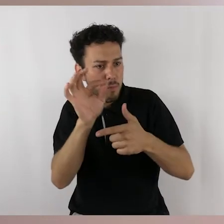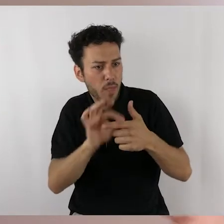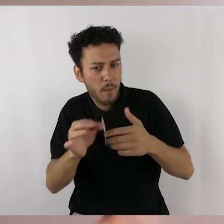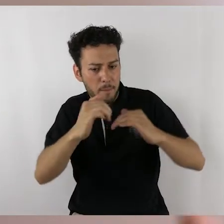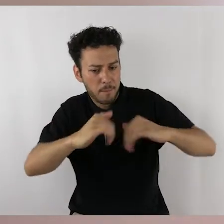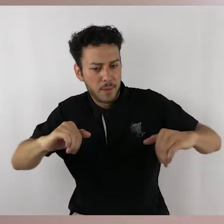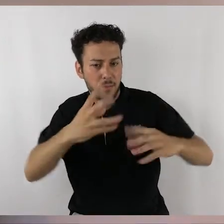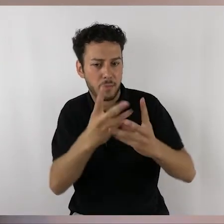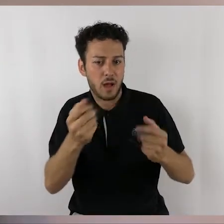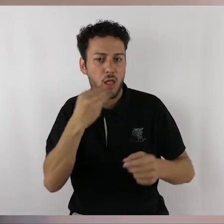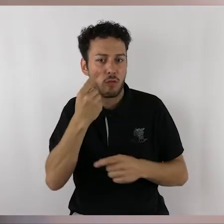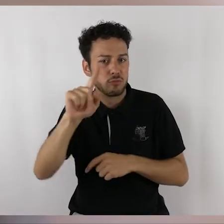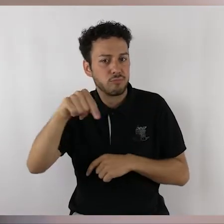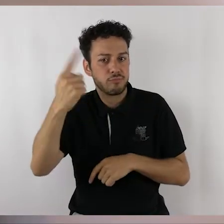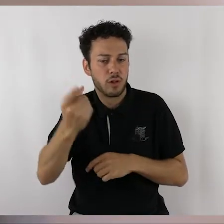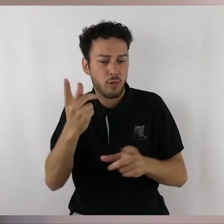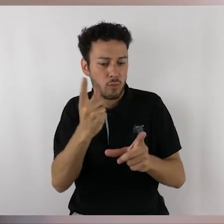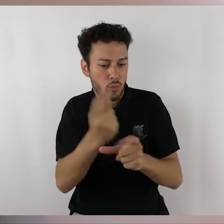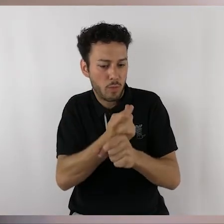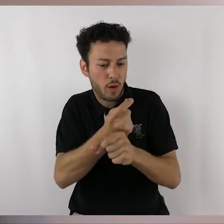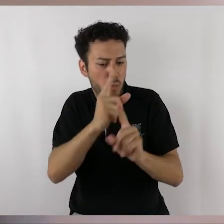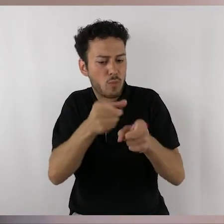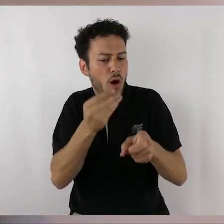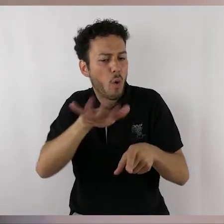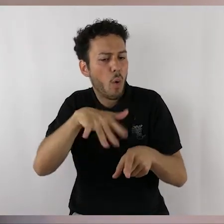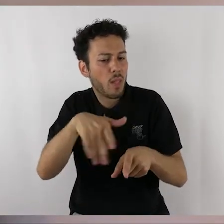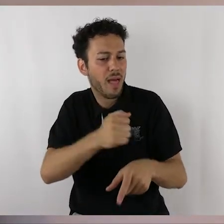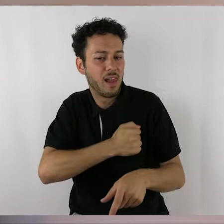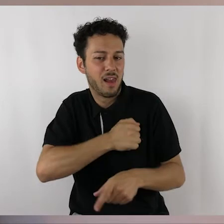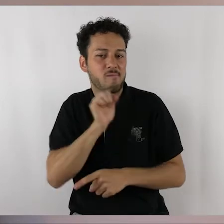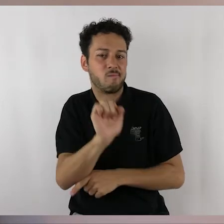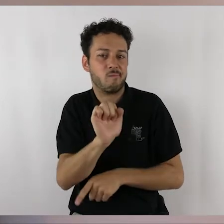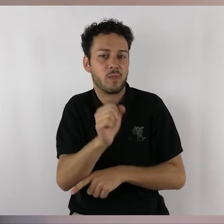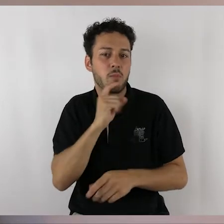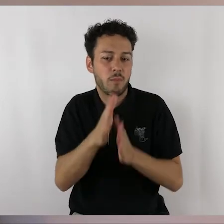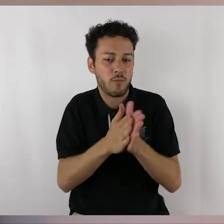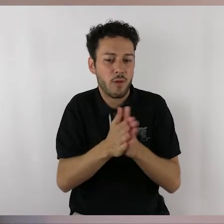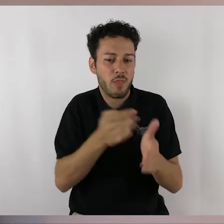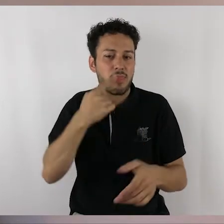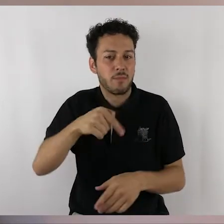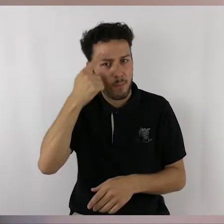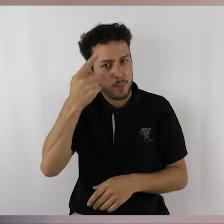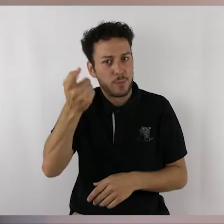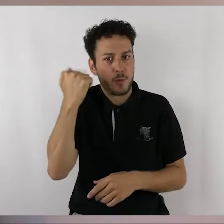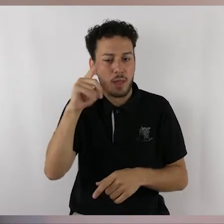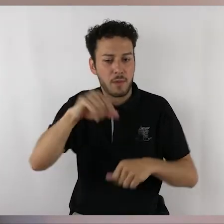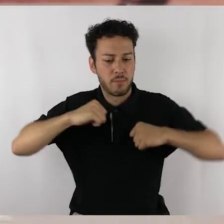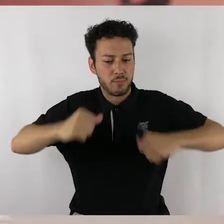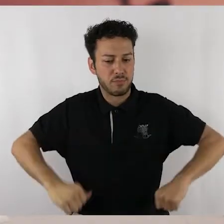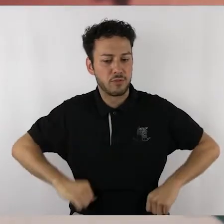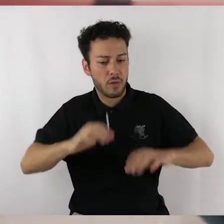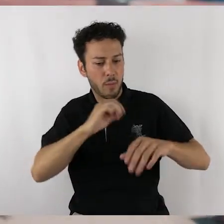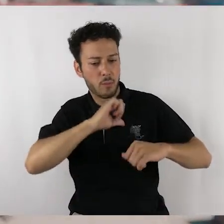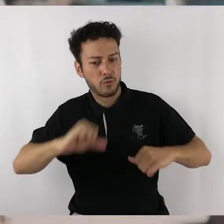o material por diversos alunos e começa às compras em casa veja o que é que pode reutilizar do ano passado como uma mochila